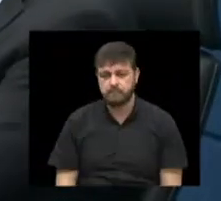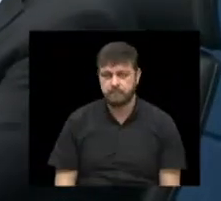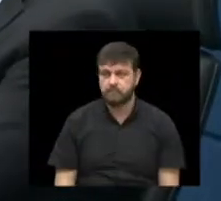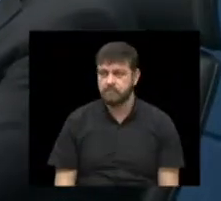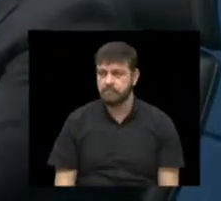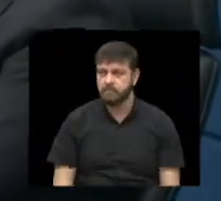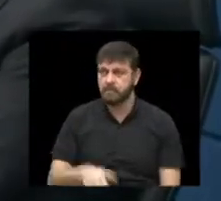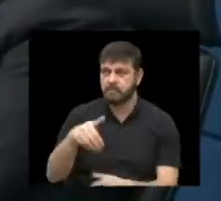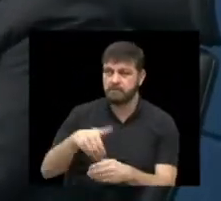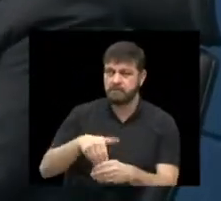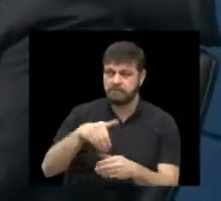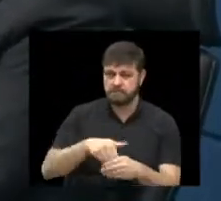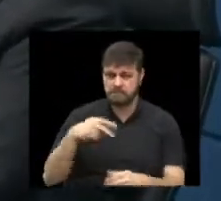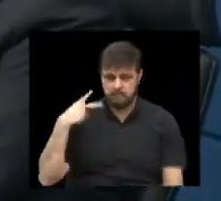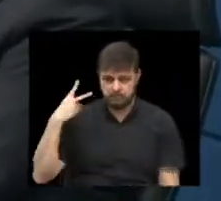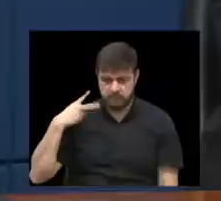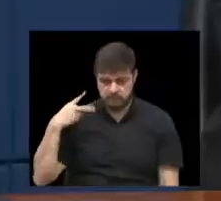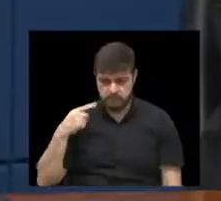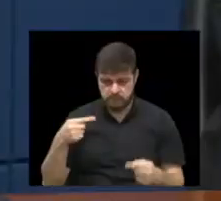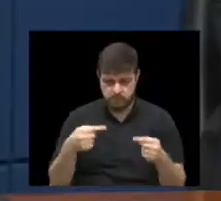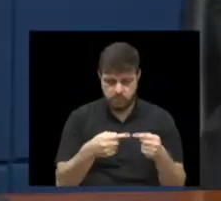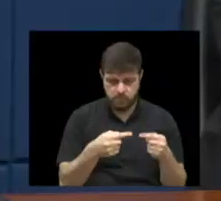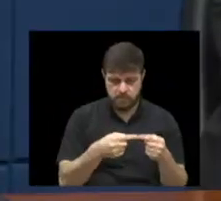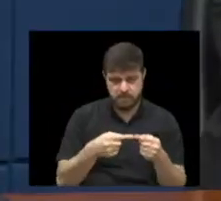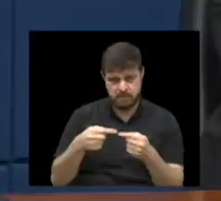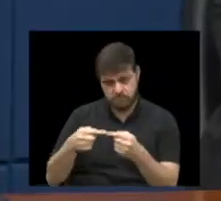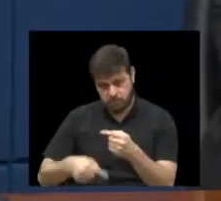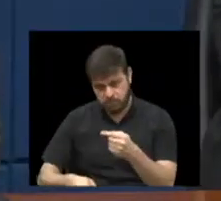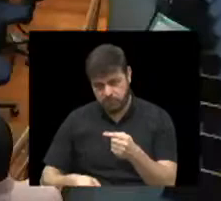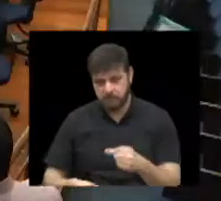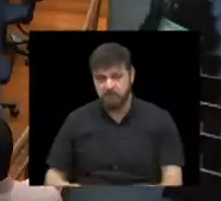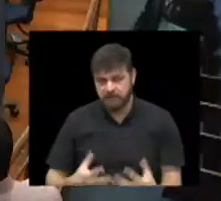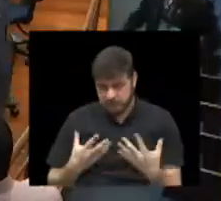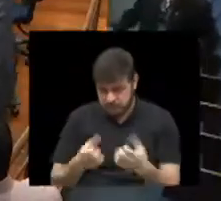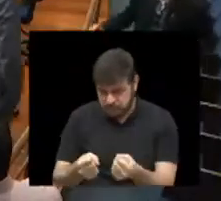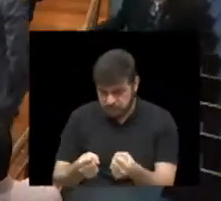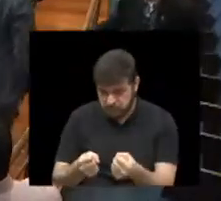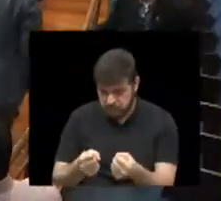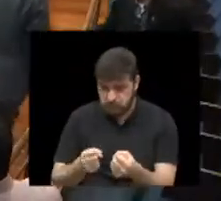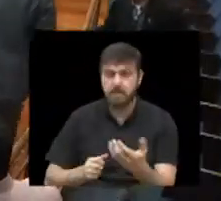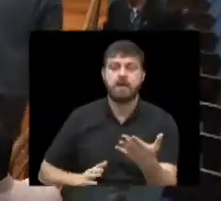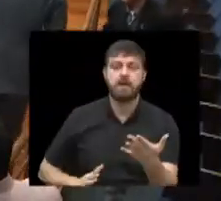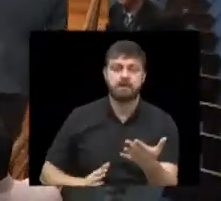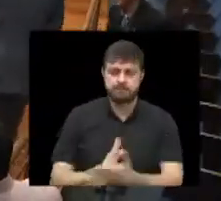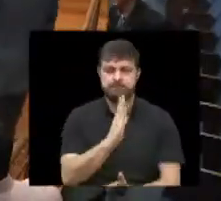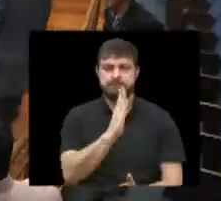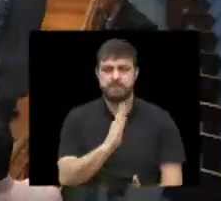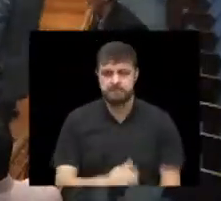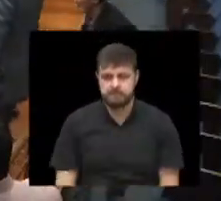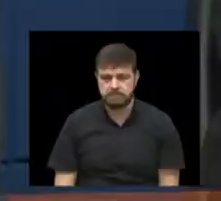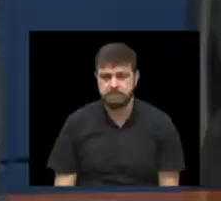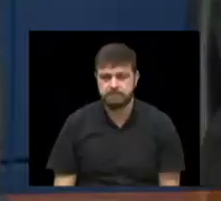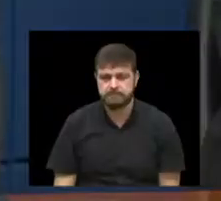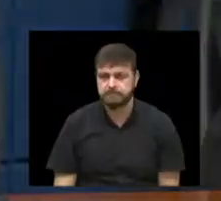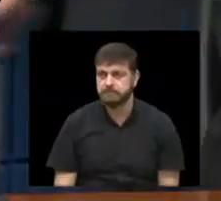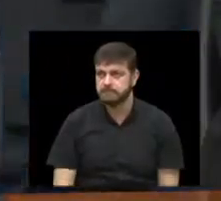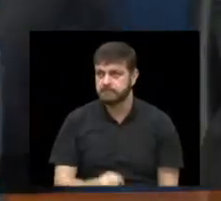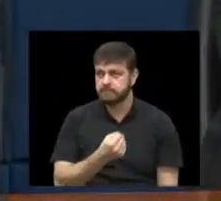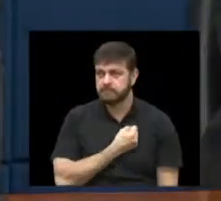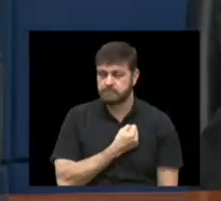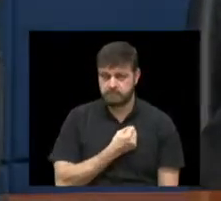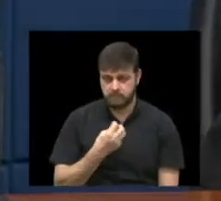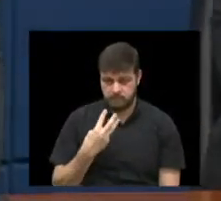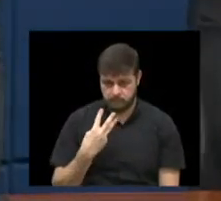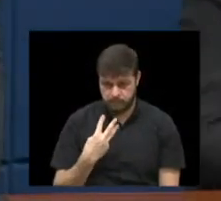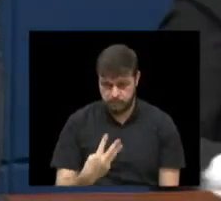Matéria vai à votação. Vereadores favoráveis à matéria permaneçam como estão. Aprovado. Item 3,